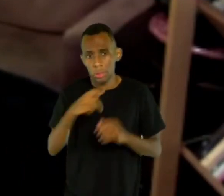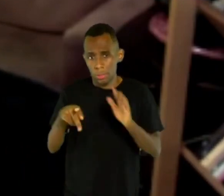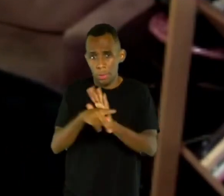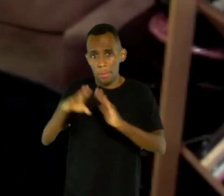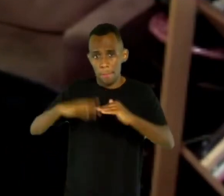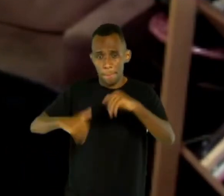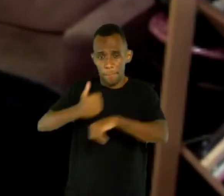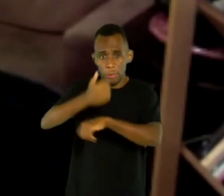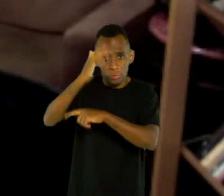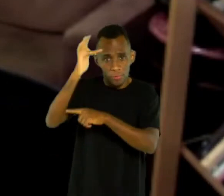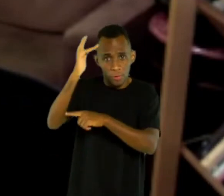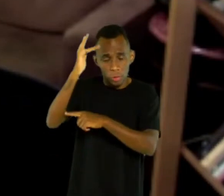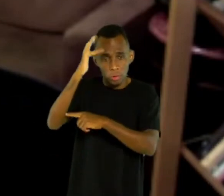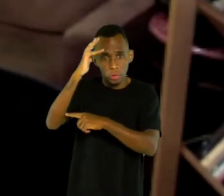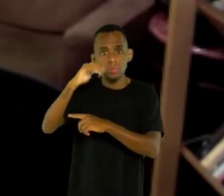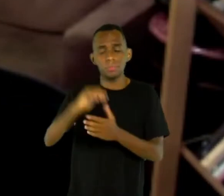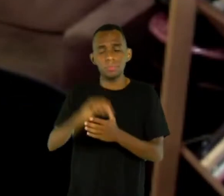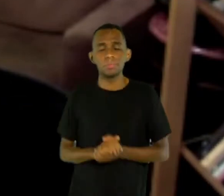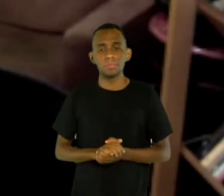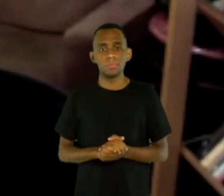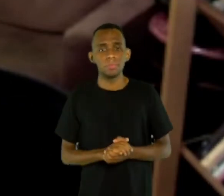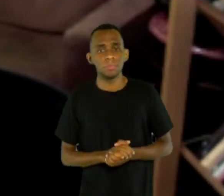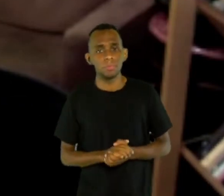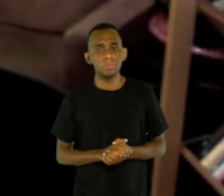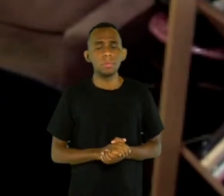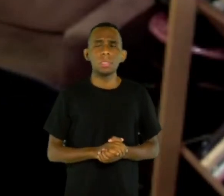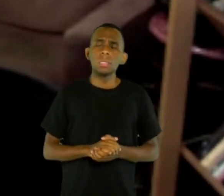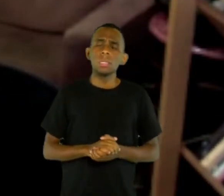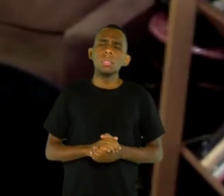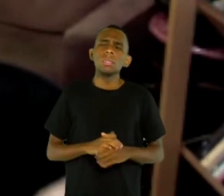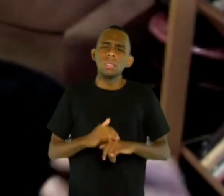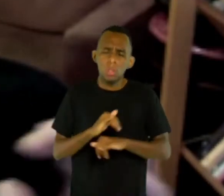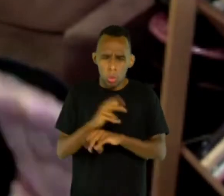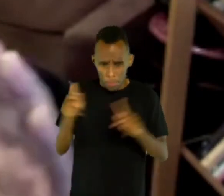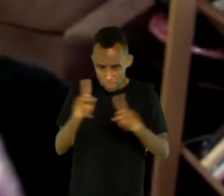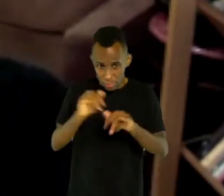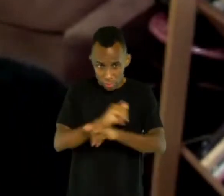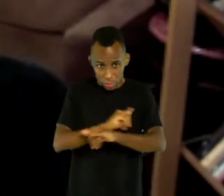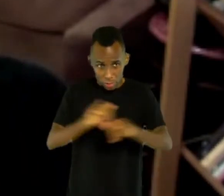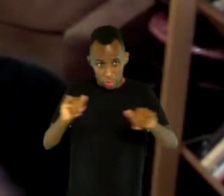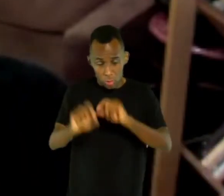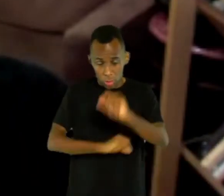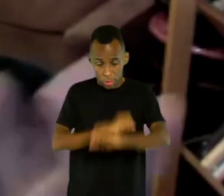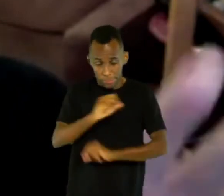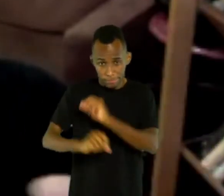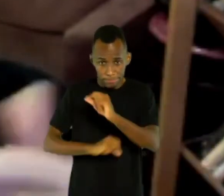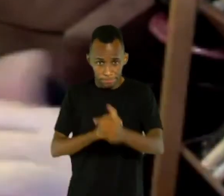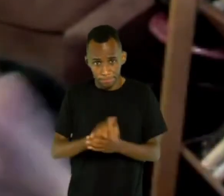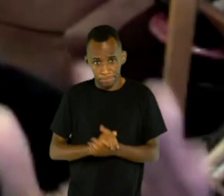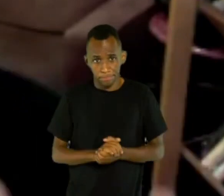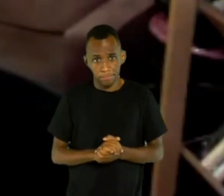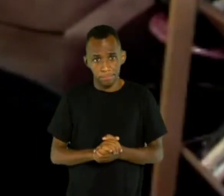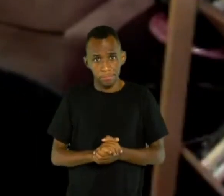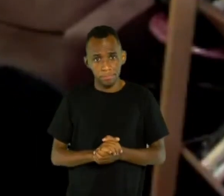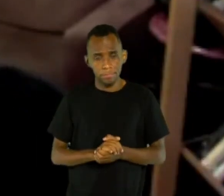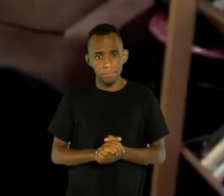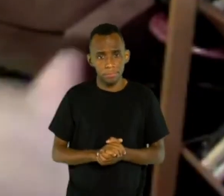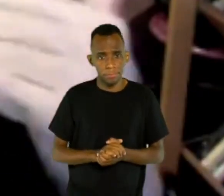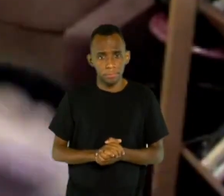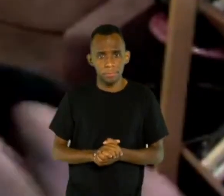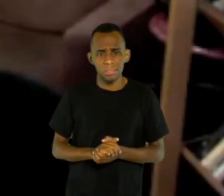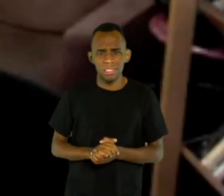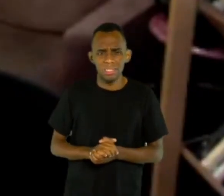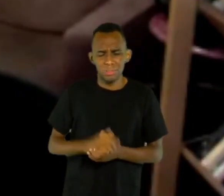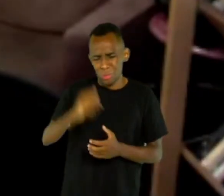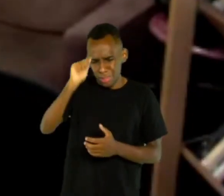estudei muita metodologia com ele. E ele dizia assim, um dia ele disse assim, olha, essa teoria da não decisão não existe,